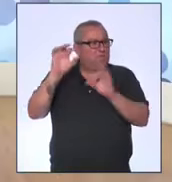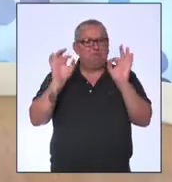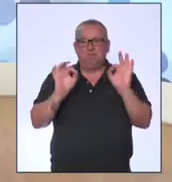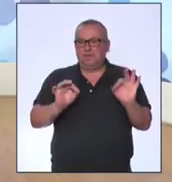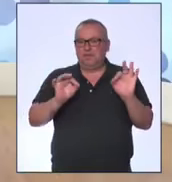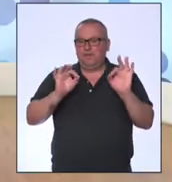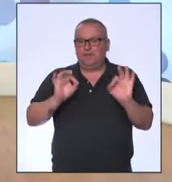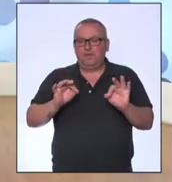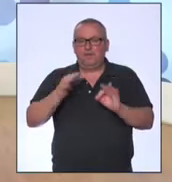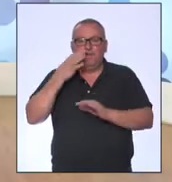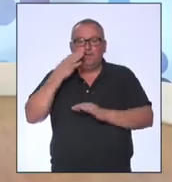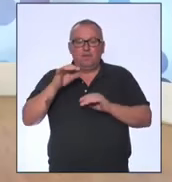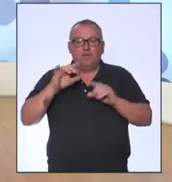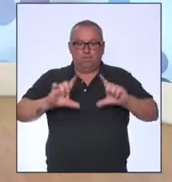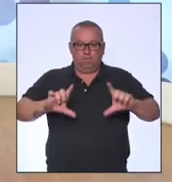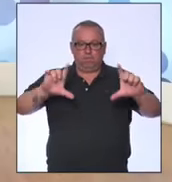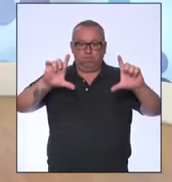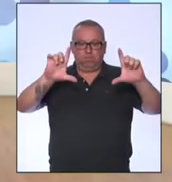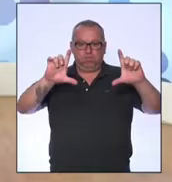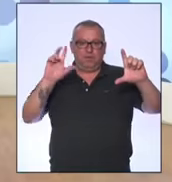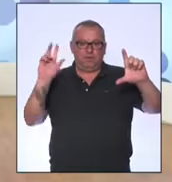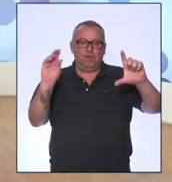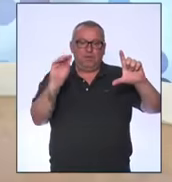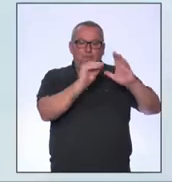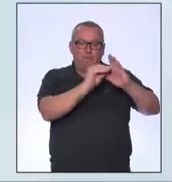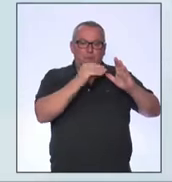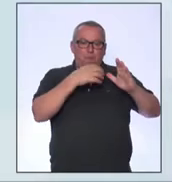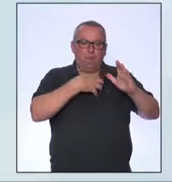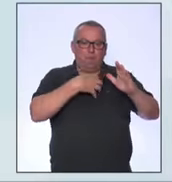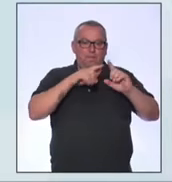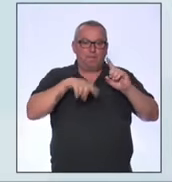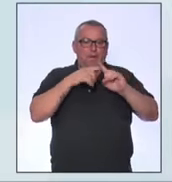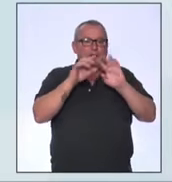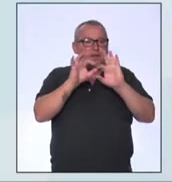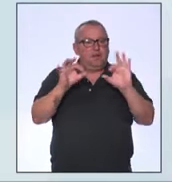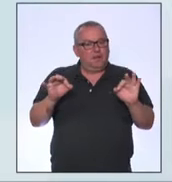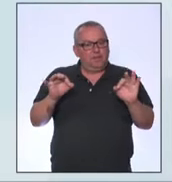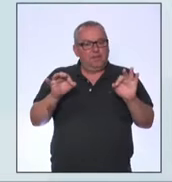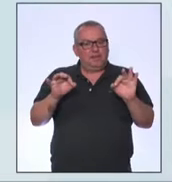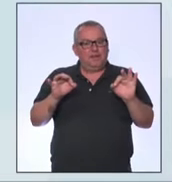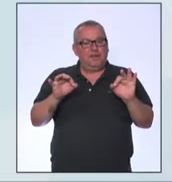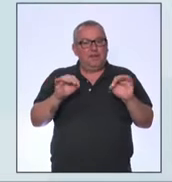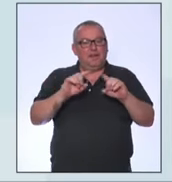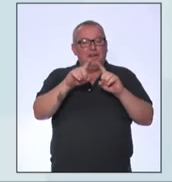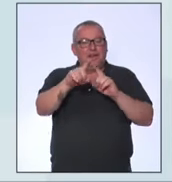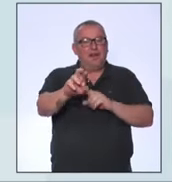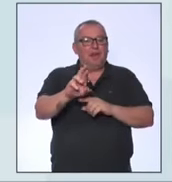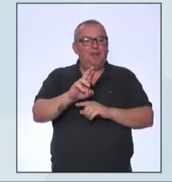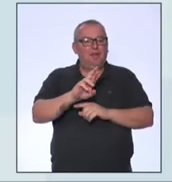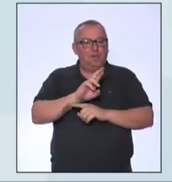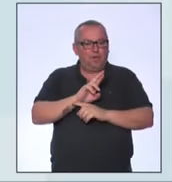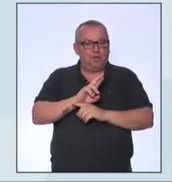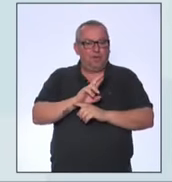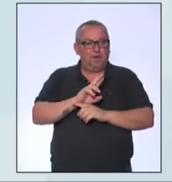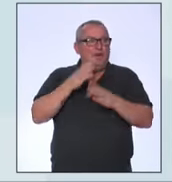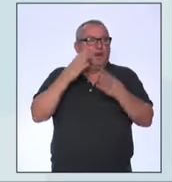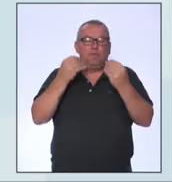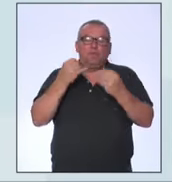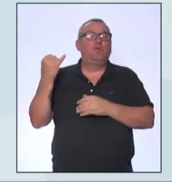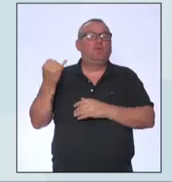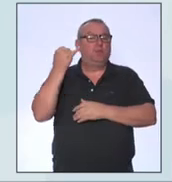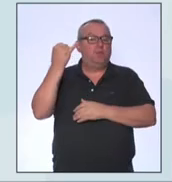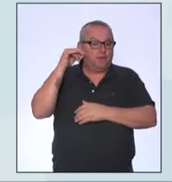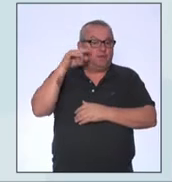Perfeito. Observe na tela de vocês, aí eu já coloquei os números de forma mais simples. Essa é a resposta. É muito